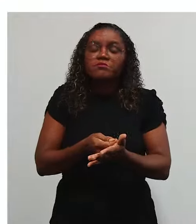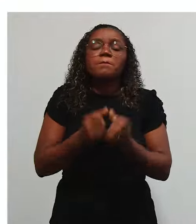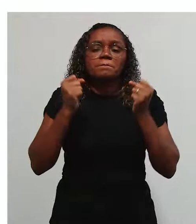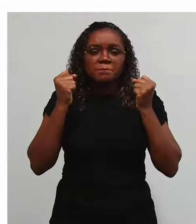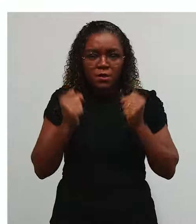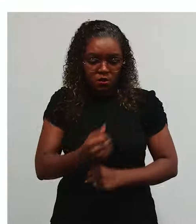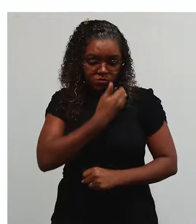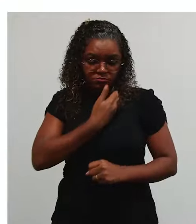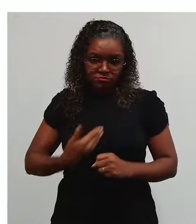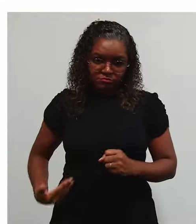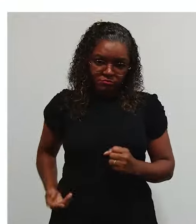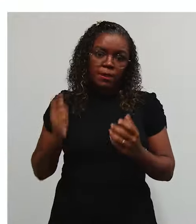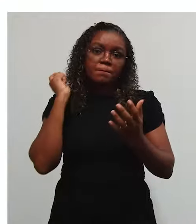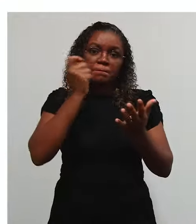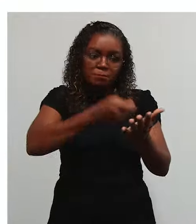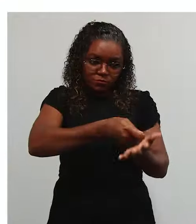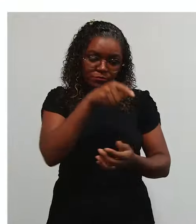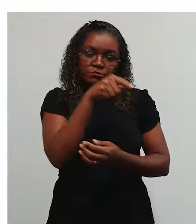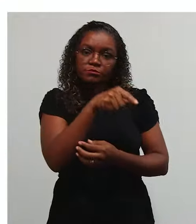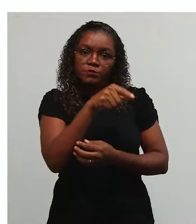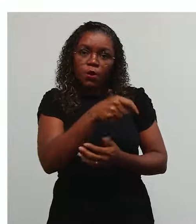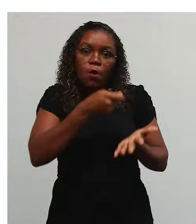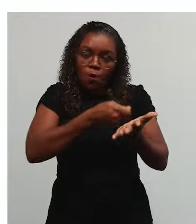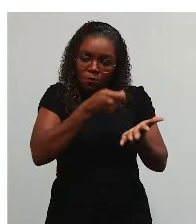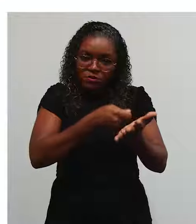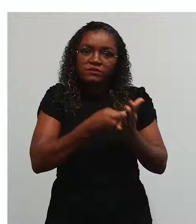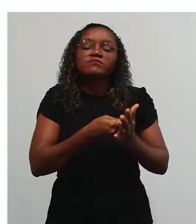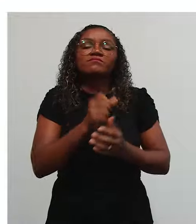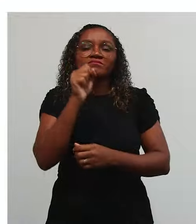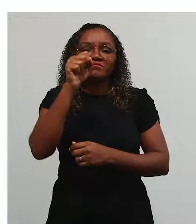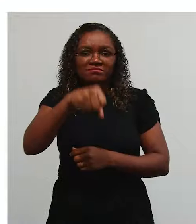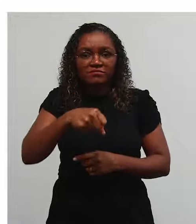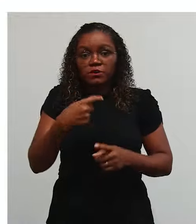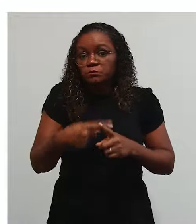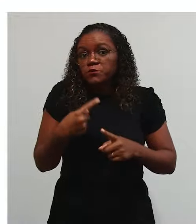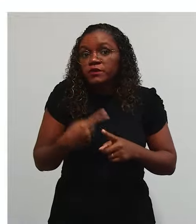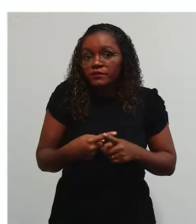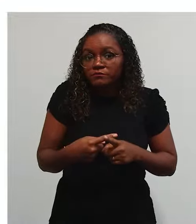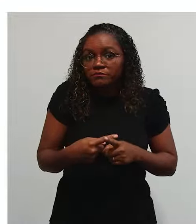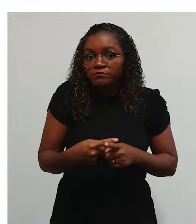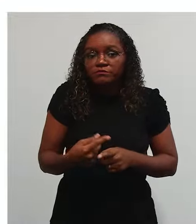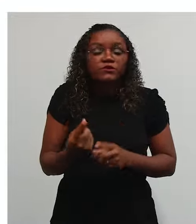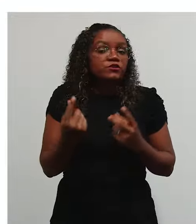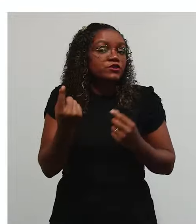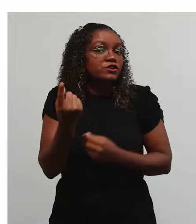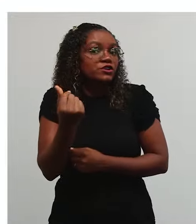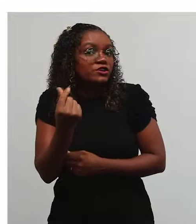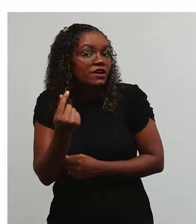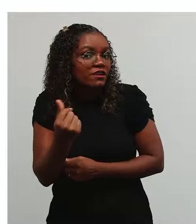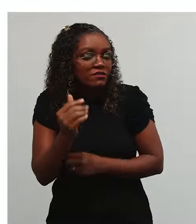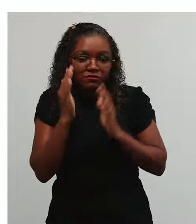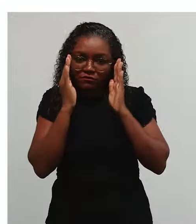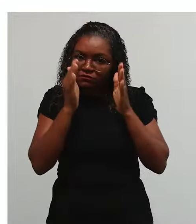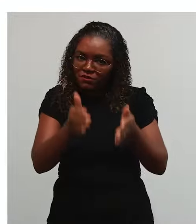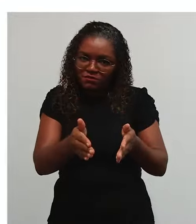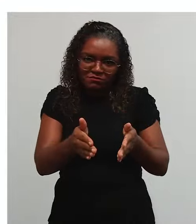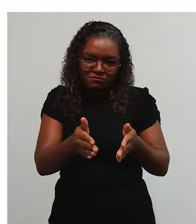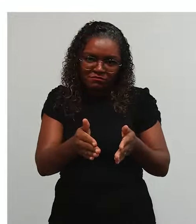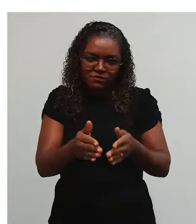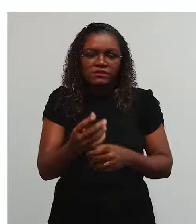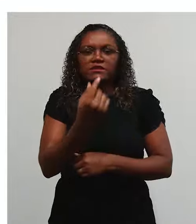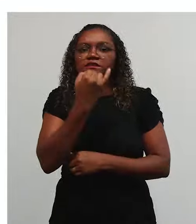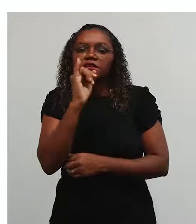que o estado ele pode tchar também atividades ilícitas ou imorais pela máxima de que dinheiro não tem cheiro o estado não